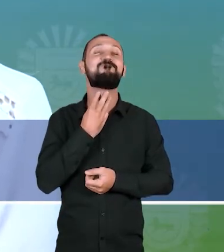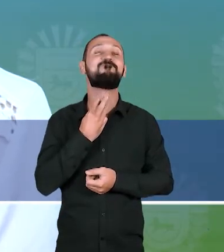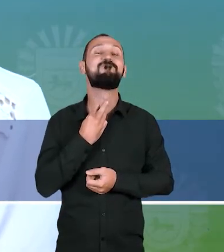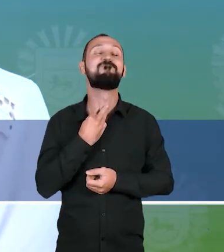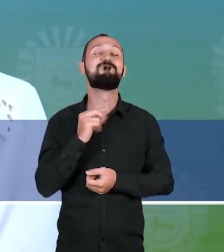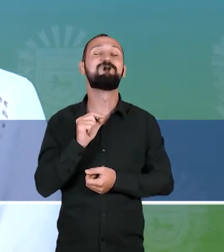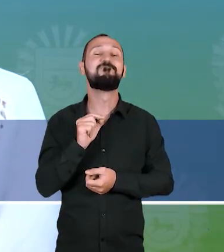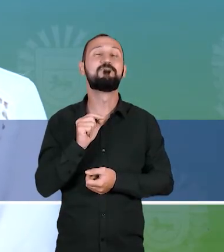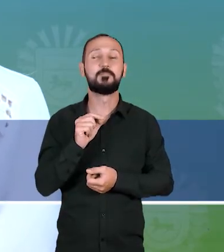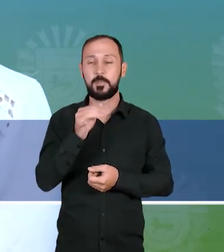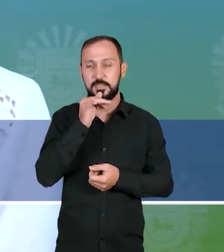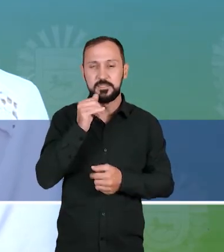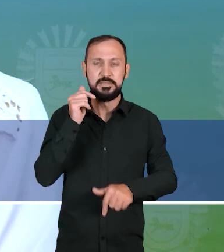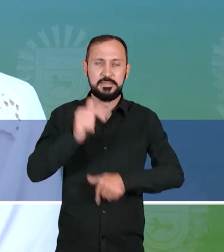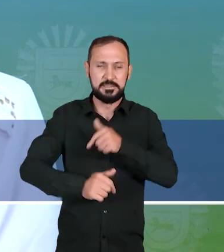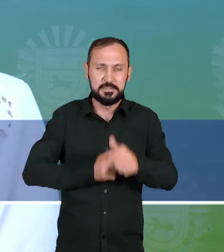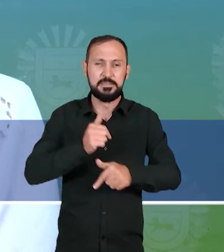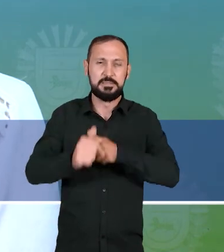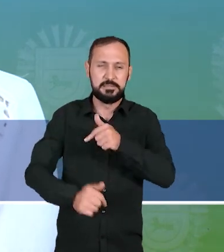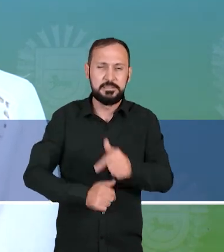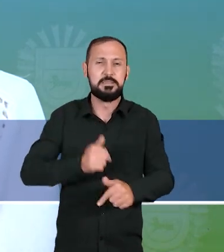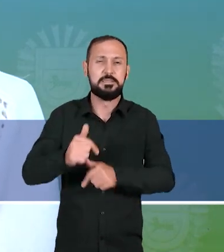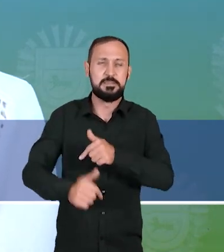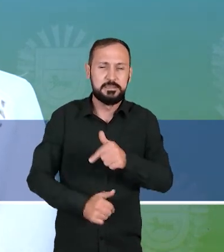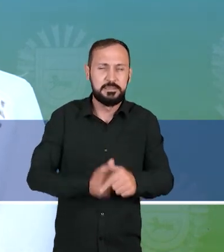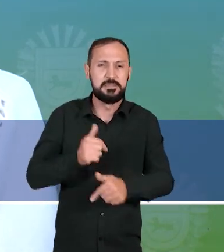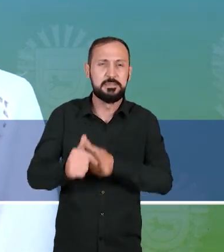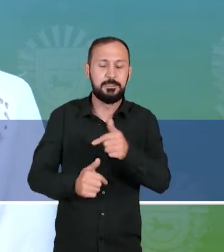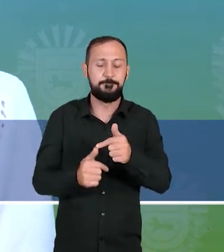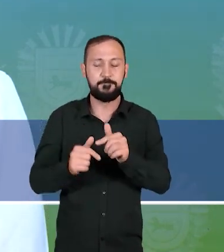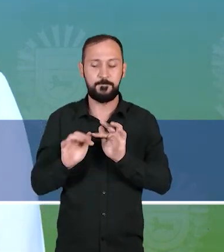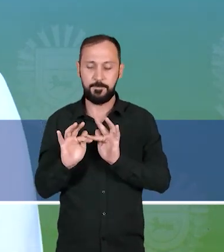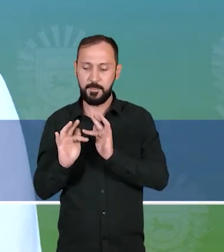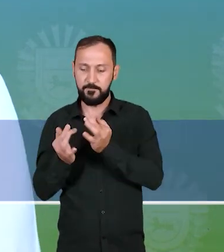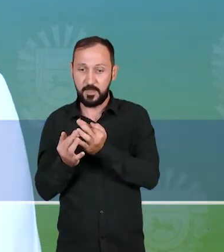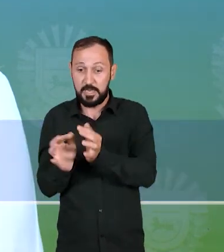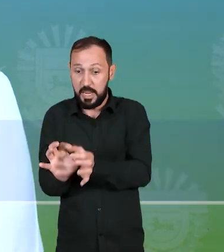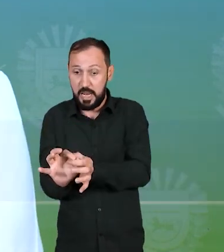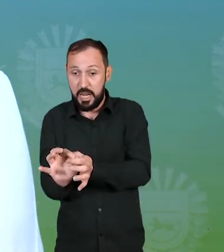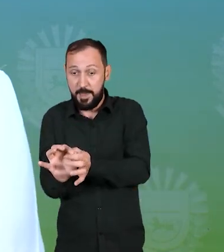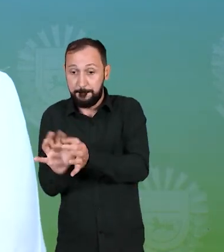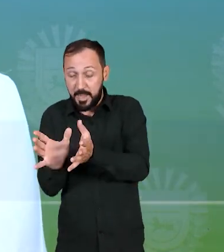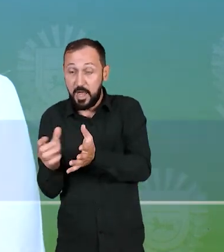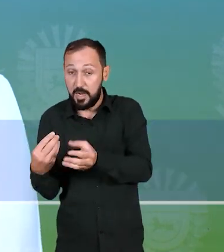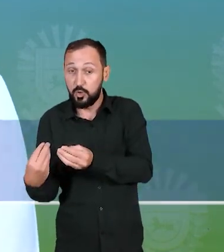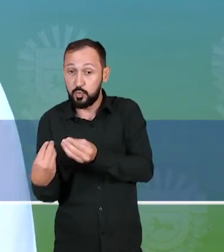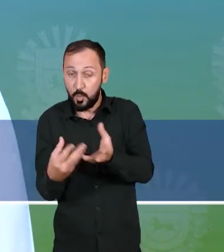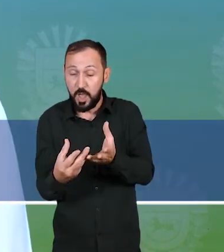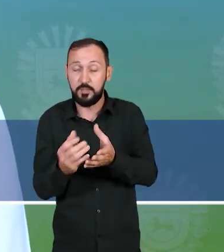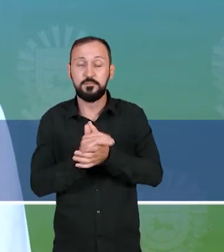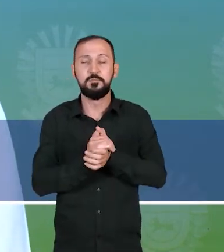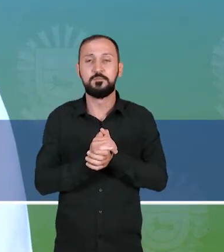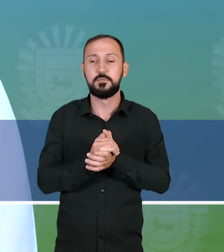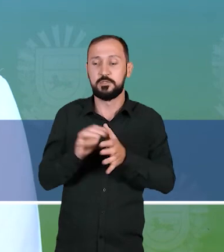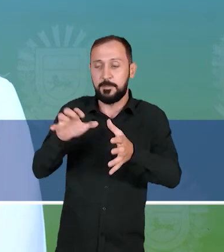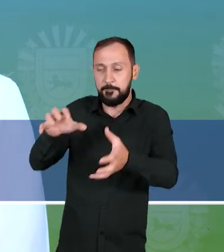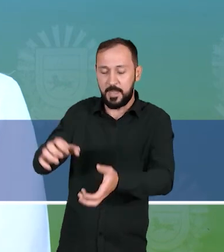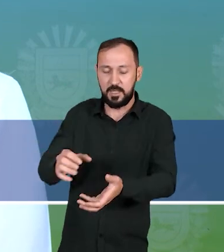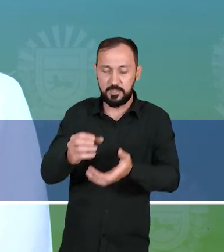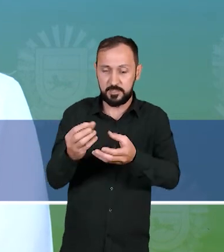é você, depois de todo o trabalho que é feito, a família faz a doação e a